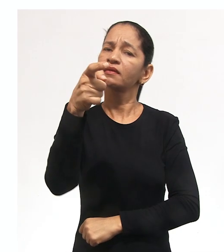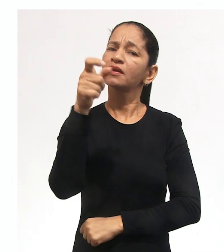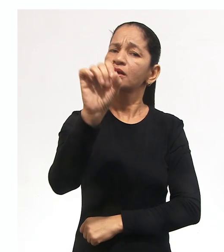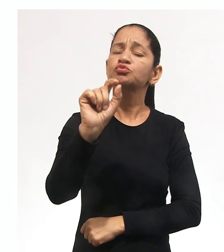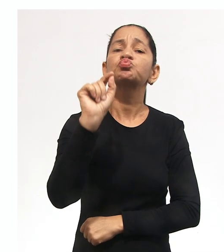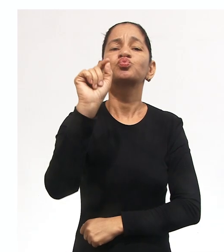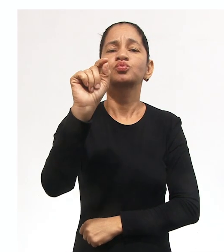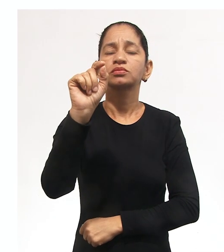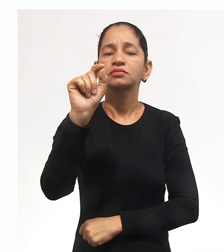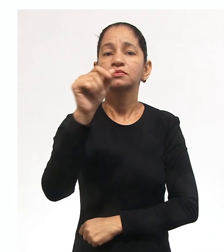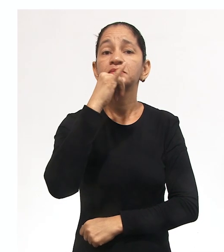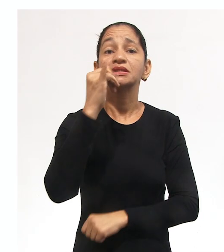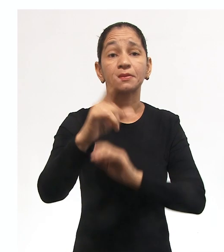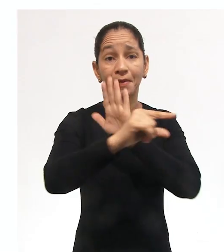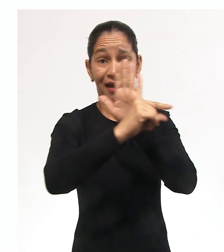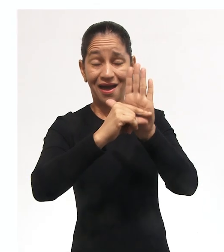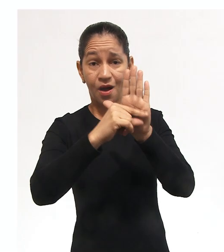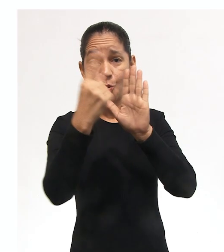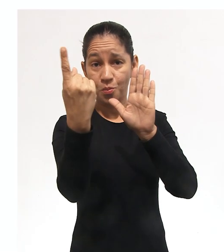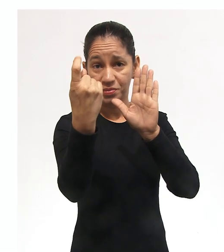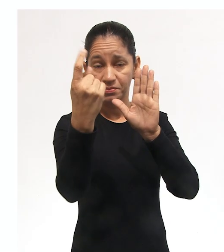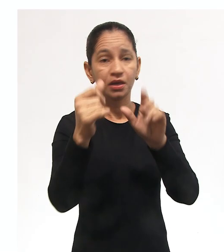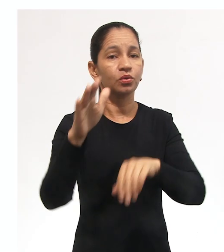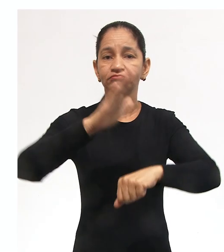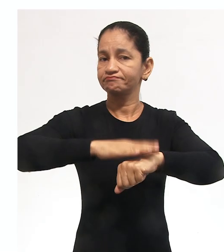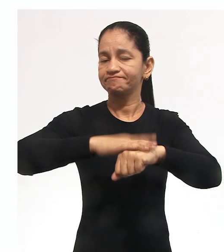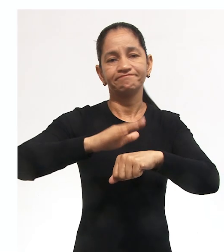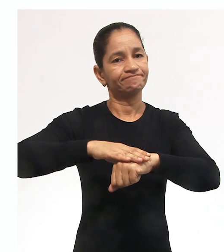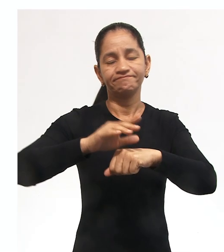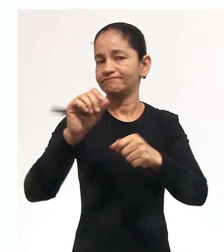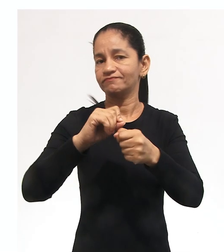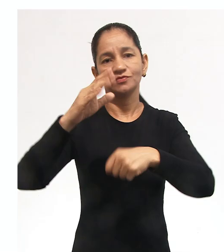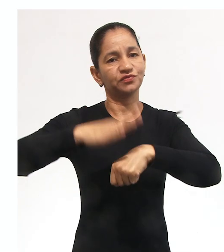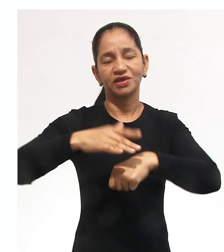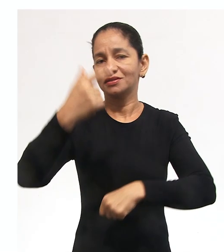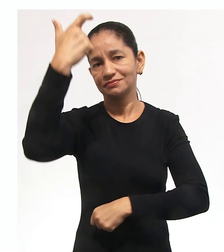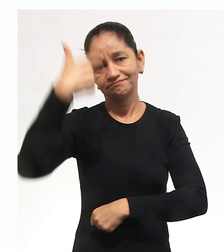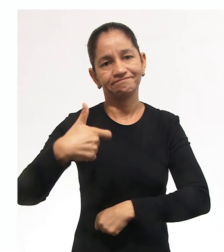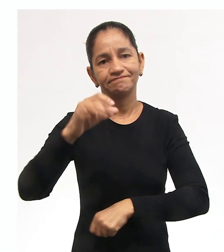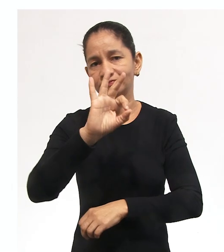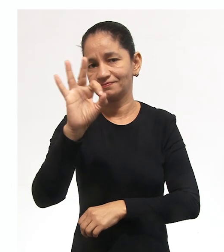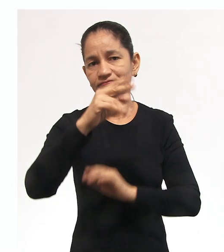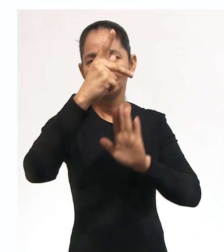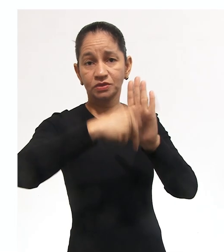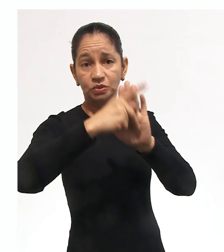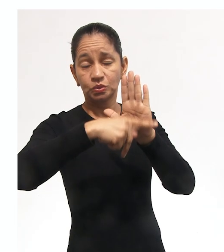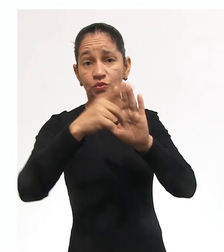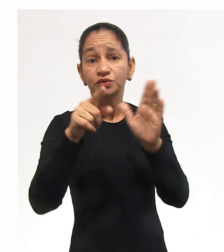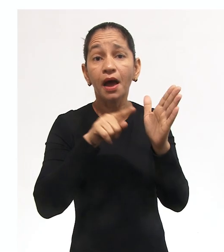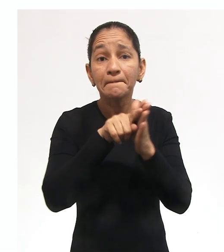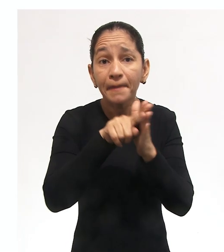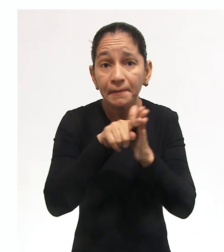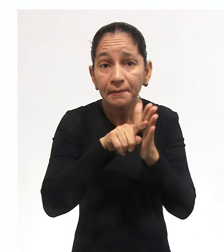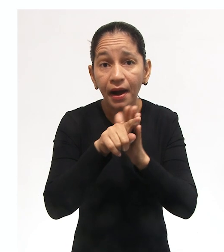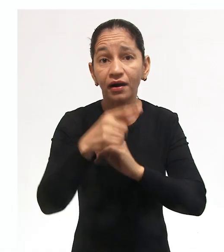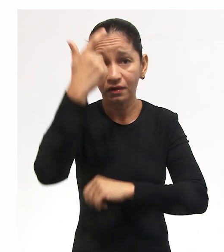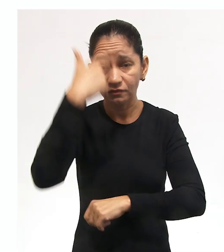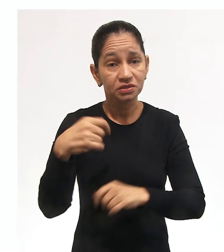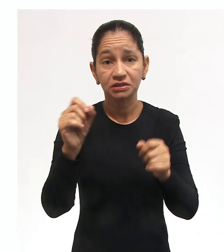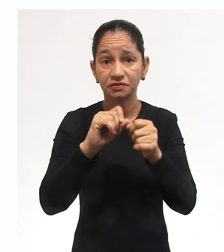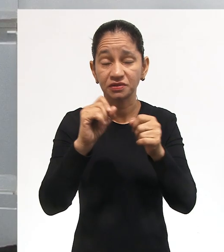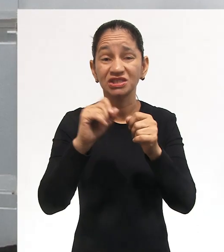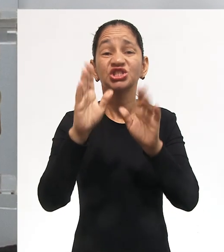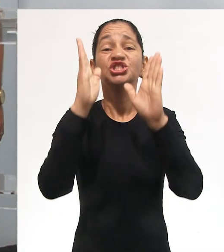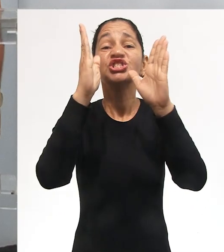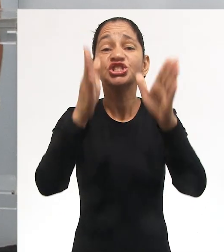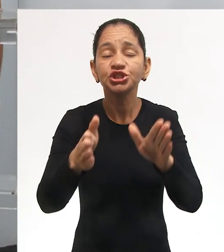um documento que não foi produzido pelo autor. Por exemplo, se você vai aplicar um questionário de pesquisa e esse questionário ele